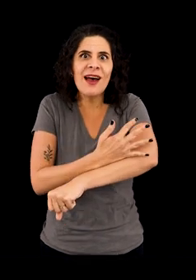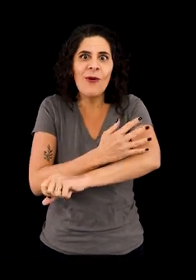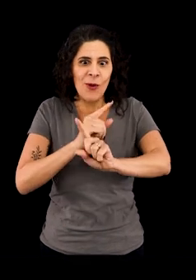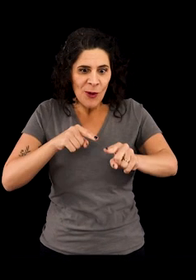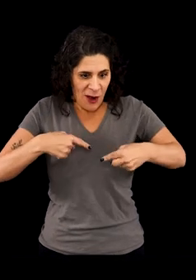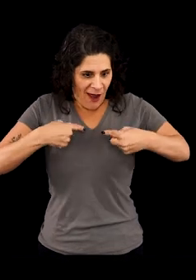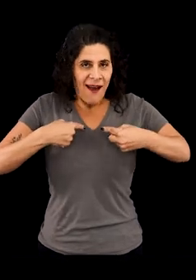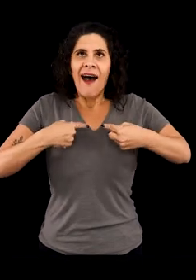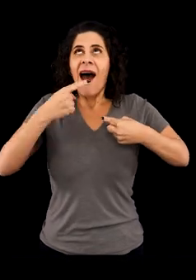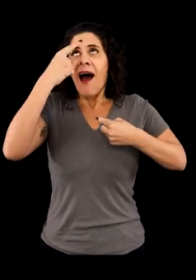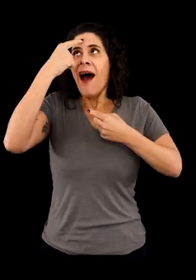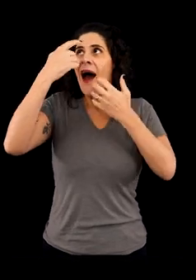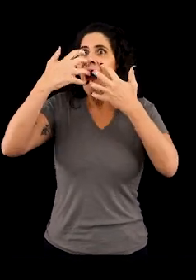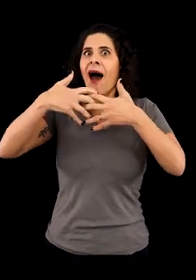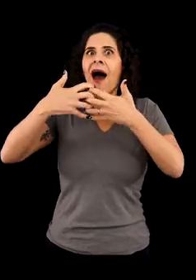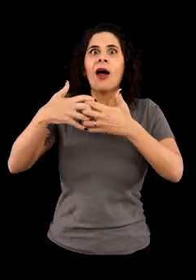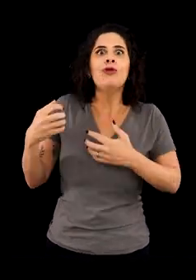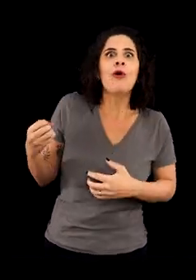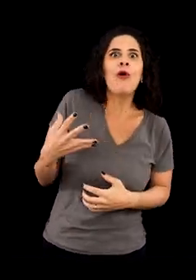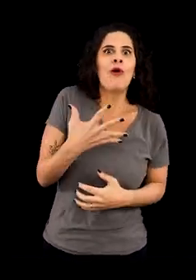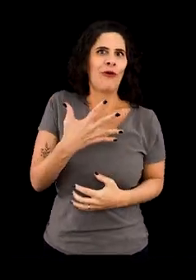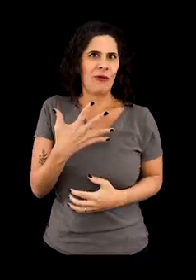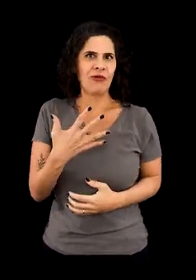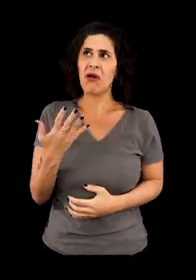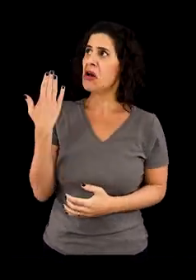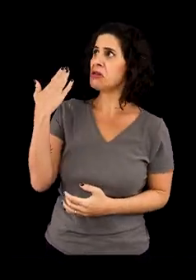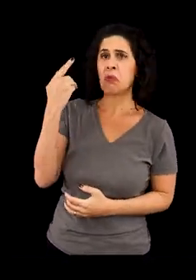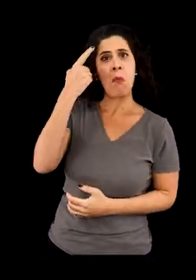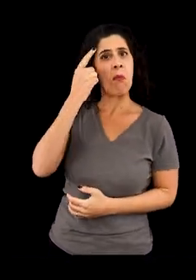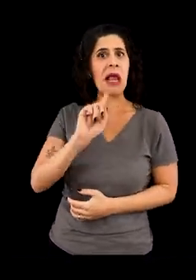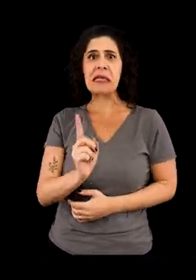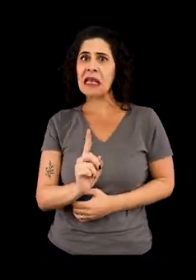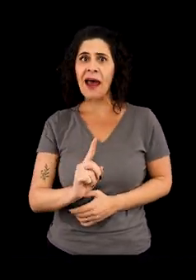provoca, faz você pensar em algo que você não pensava.